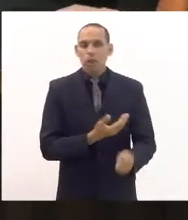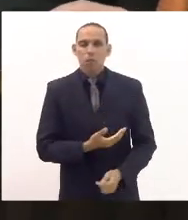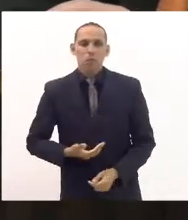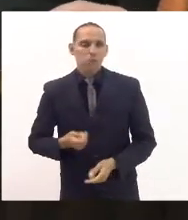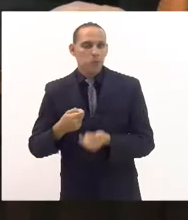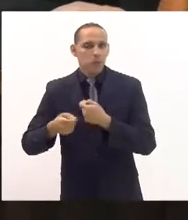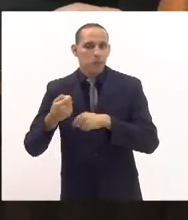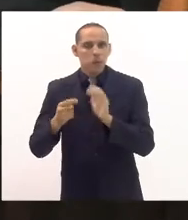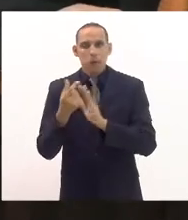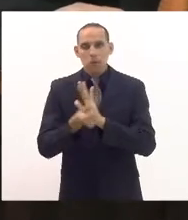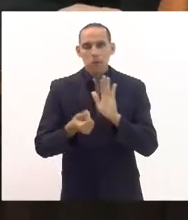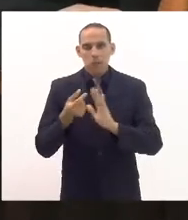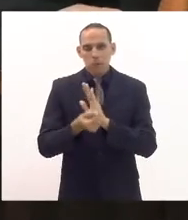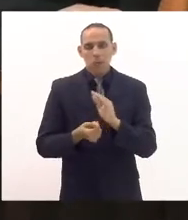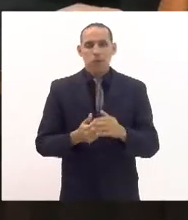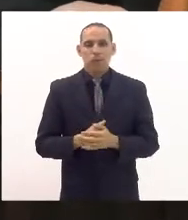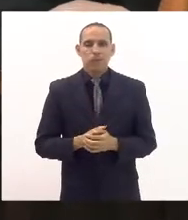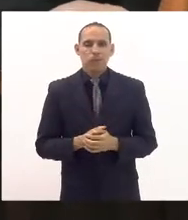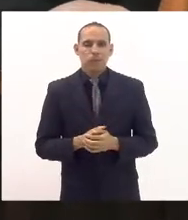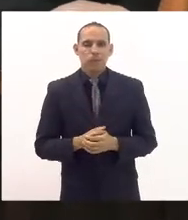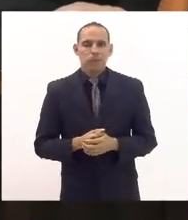e orçamento